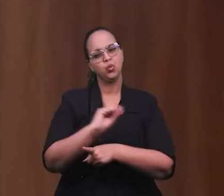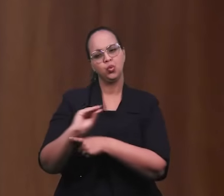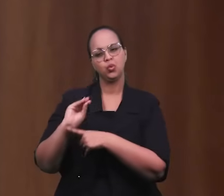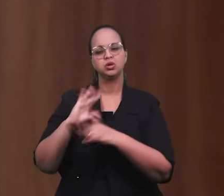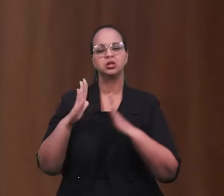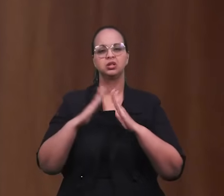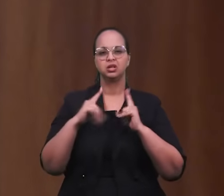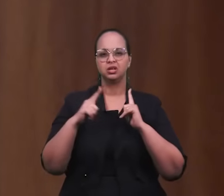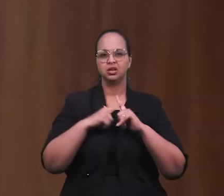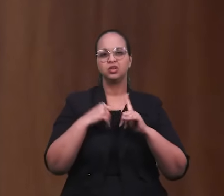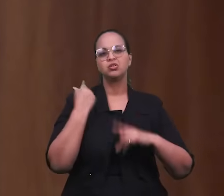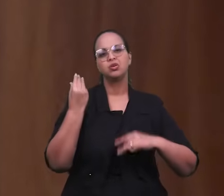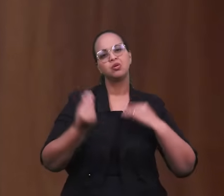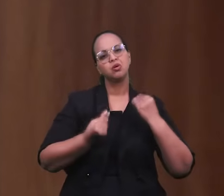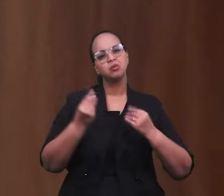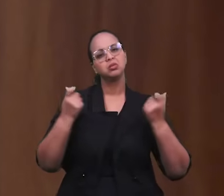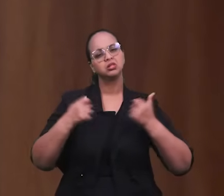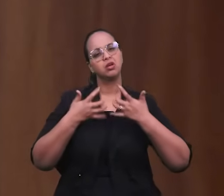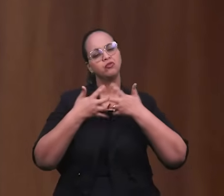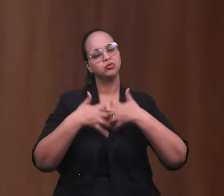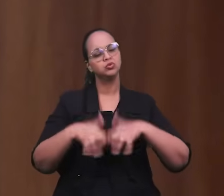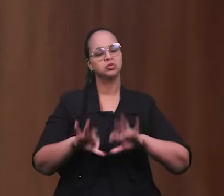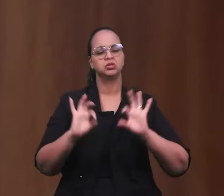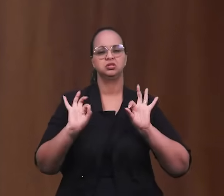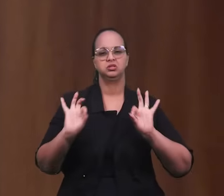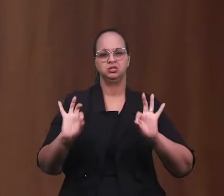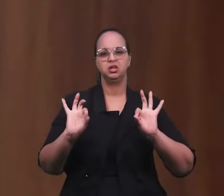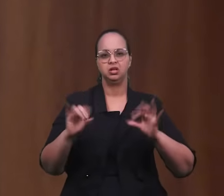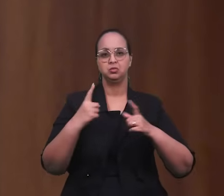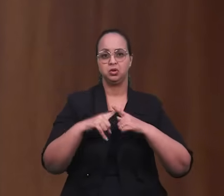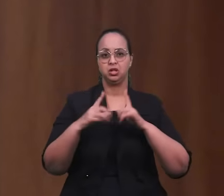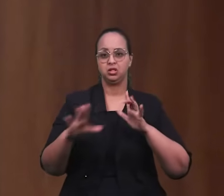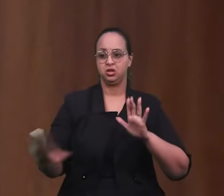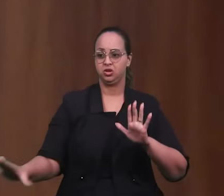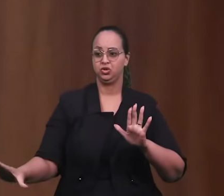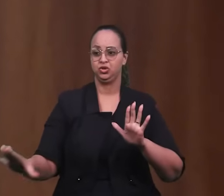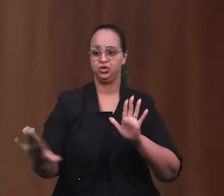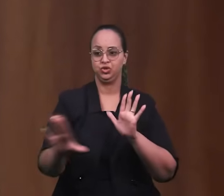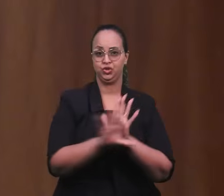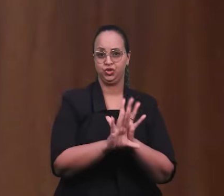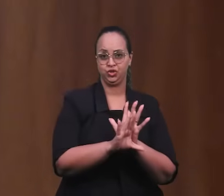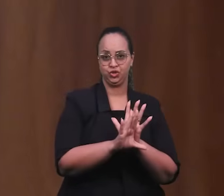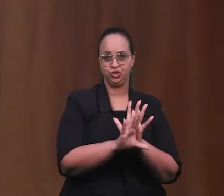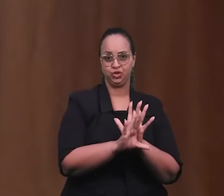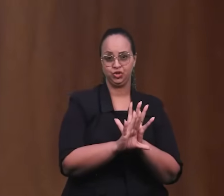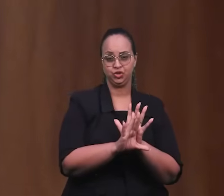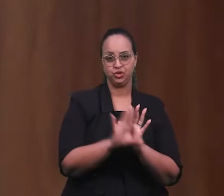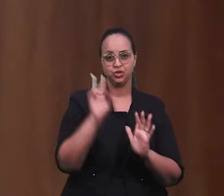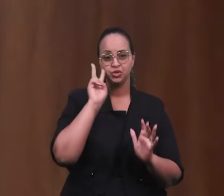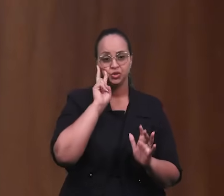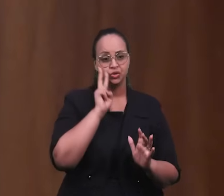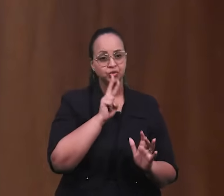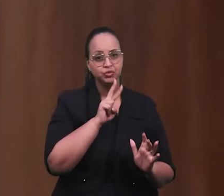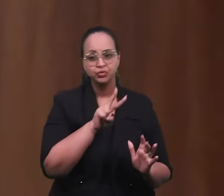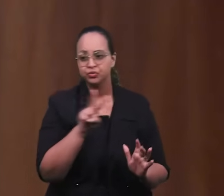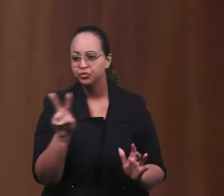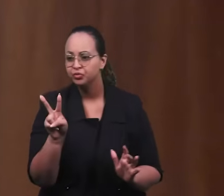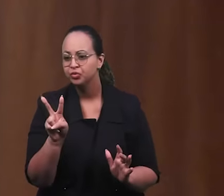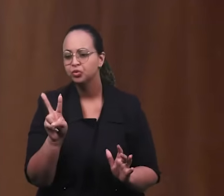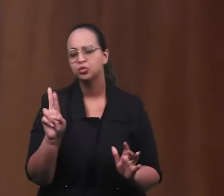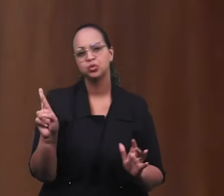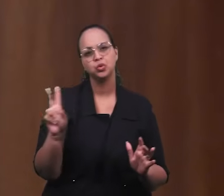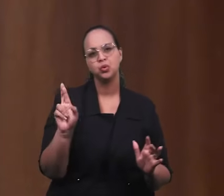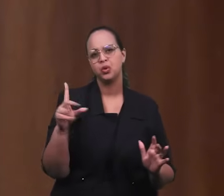Senhor e deixar que as coisas funcionem. Que quando a irmã ela chega no templo, ela está vendo ali, não é